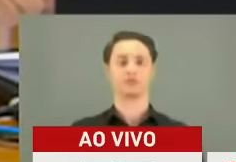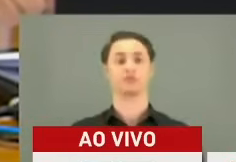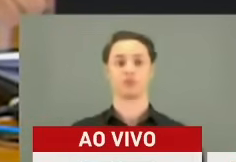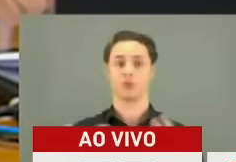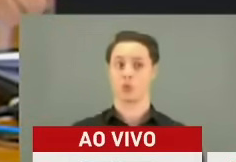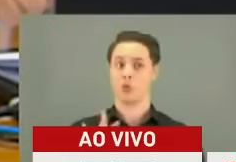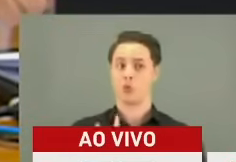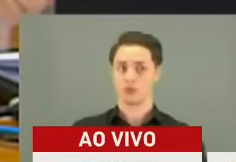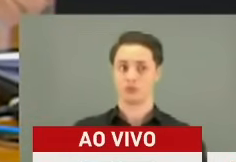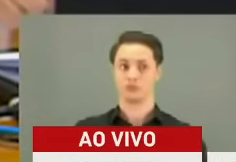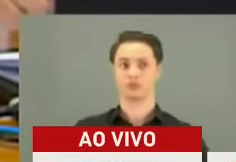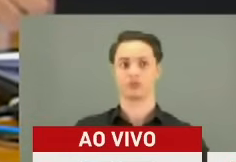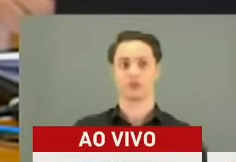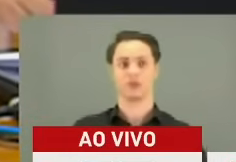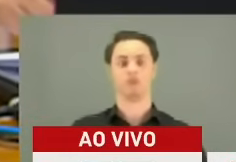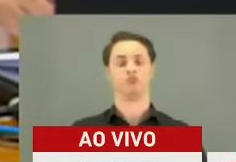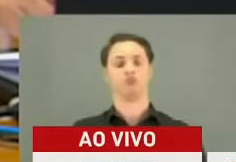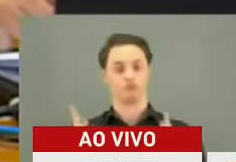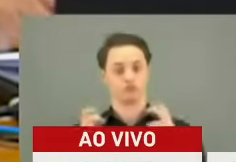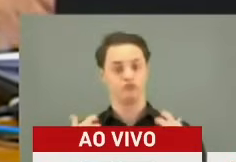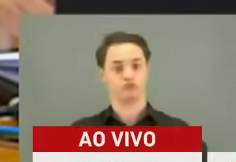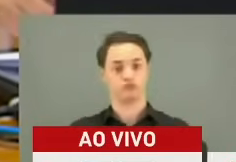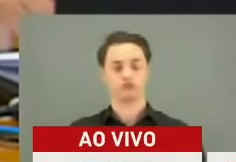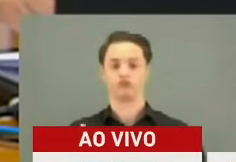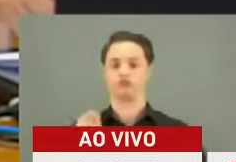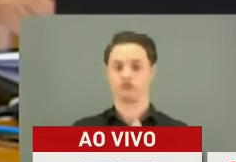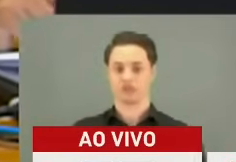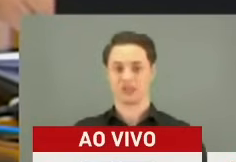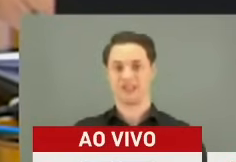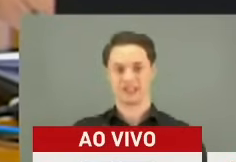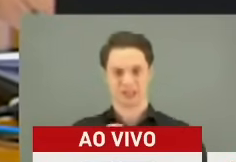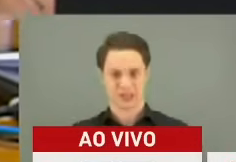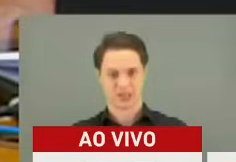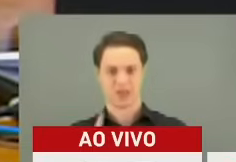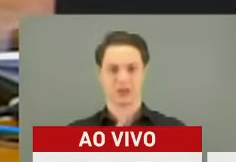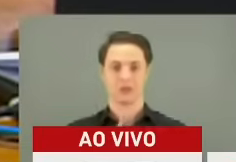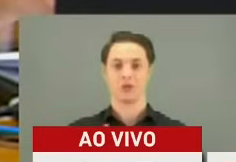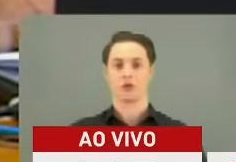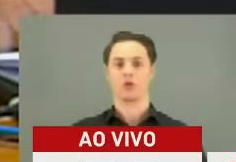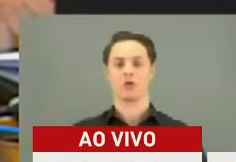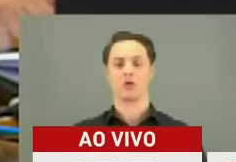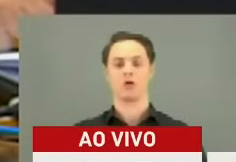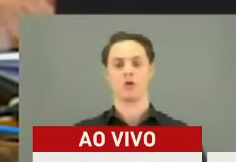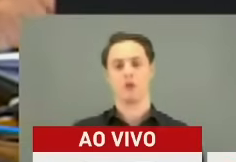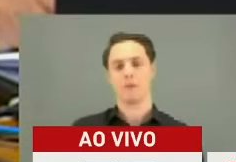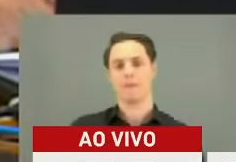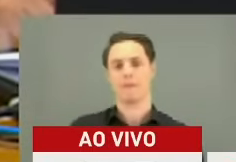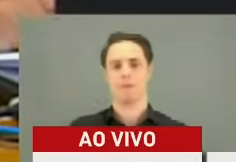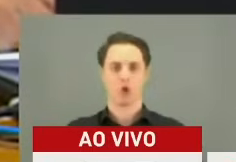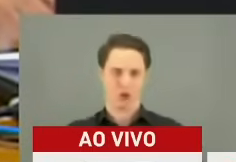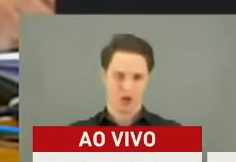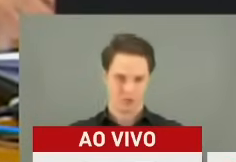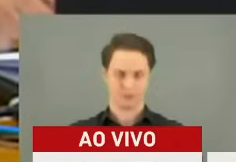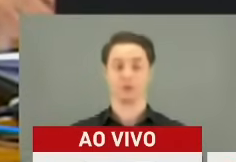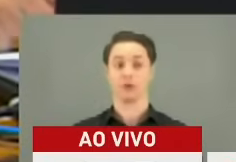realmente, é impressionante o duplo padrão moral da esquerda. E no fim aqui do tempo que eu tenho, eu